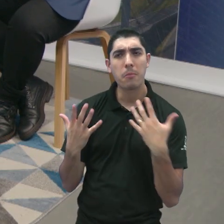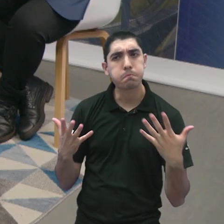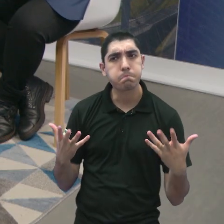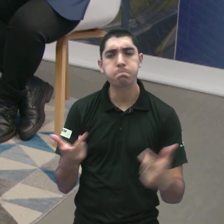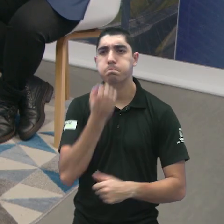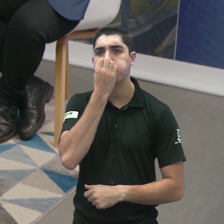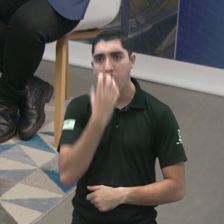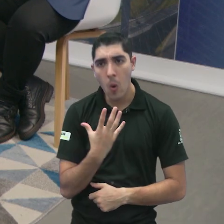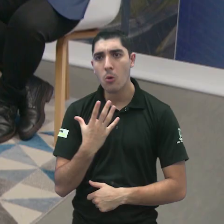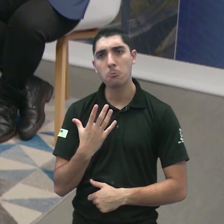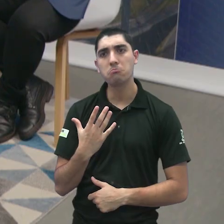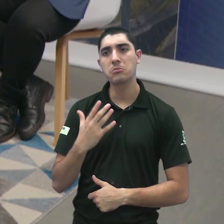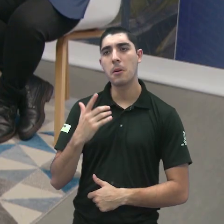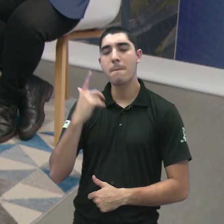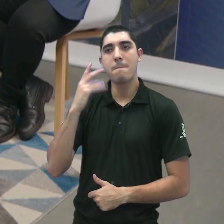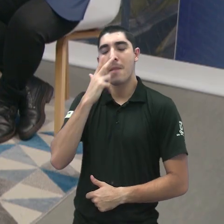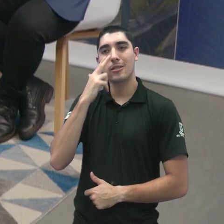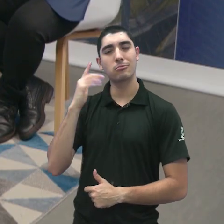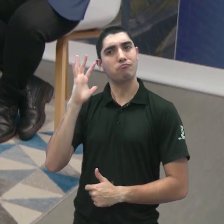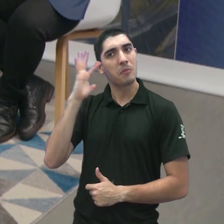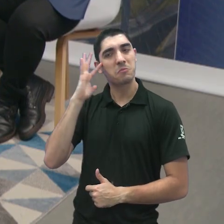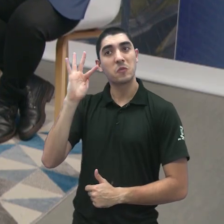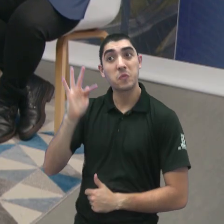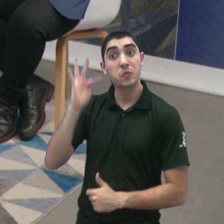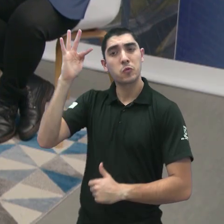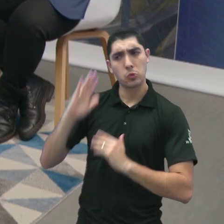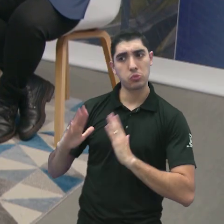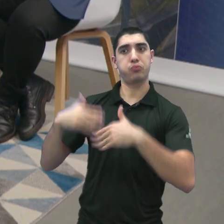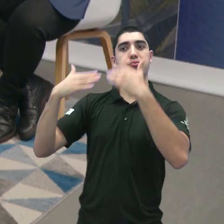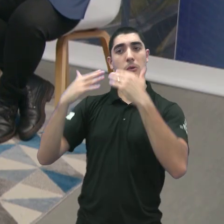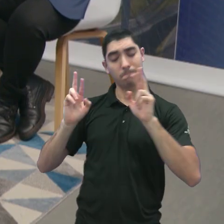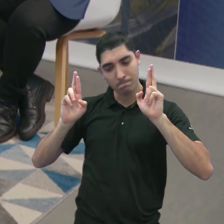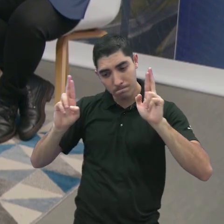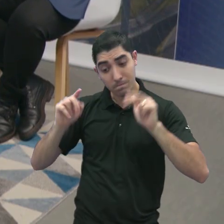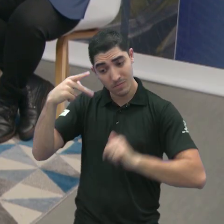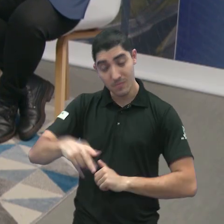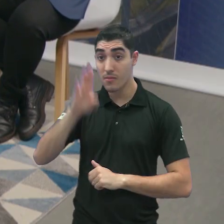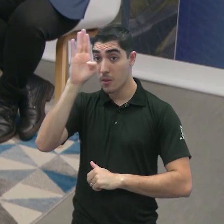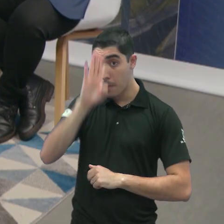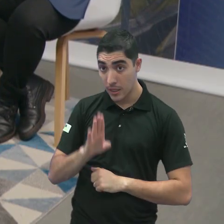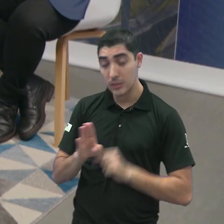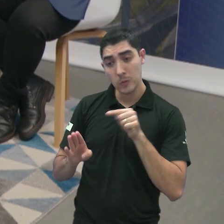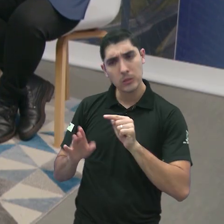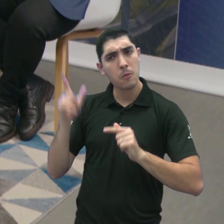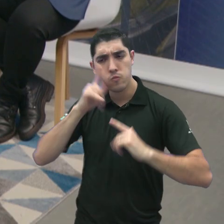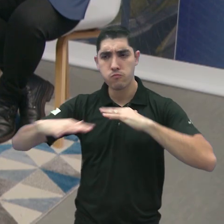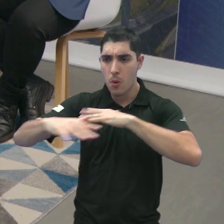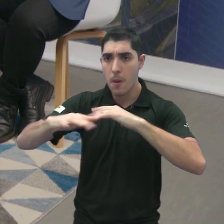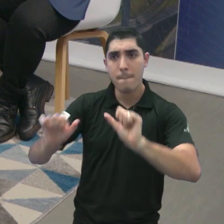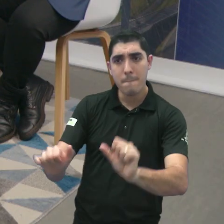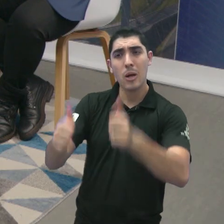muito rico, construtivo, e a gente olha para o futuro para que realmente o transporte no Brasil cresça cada